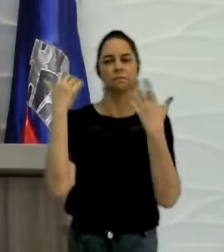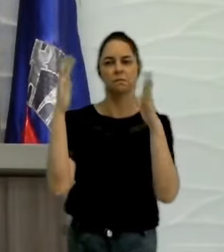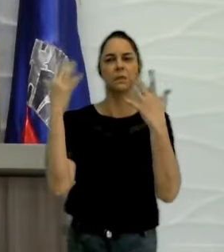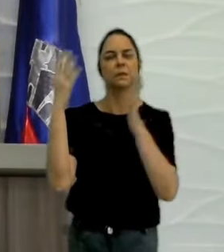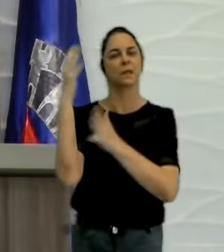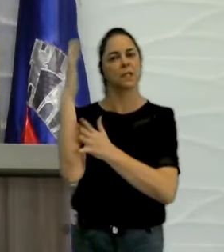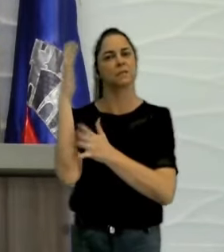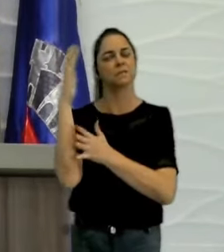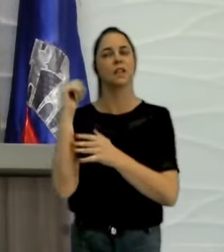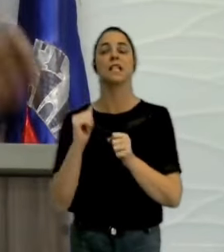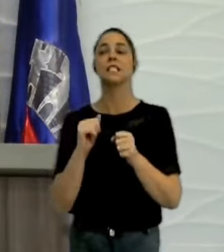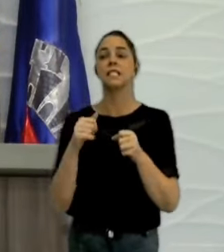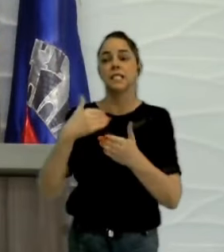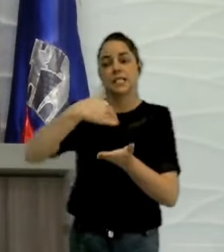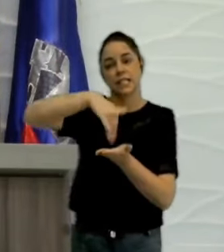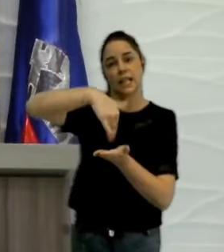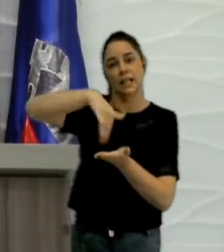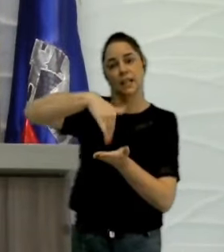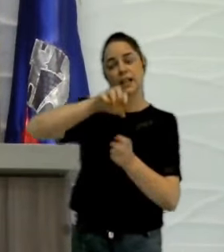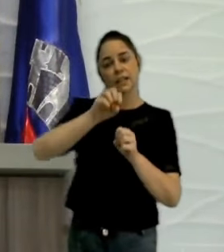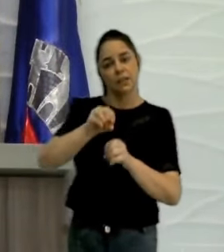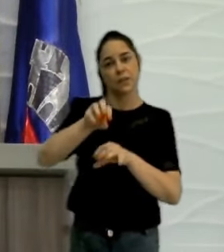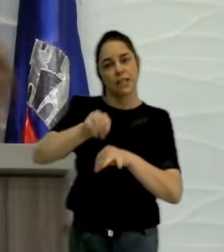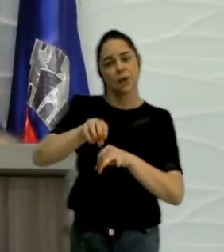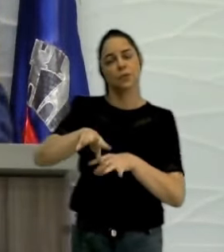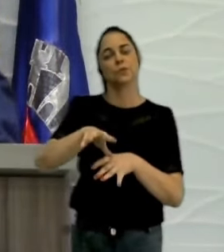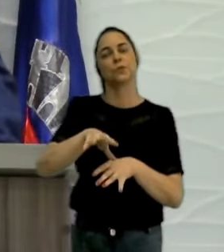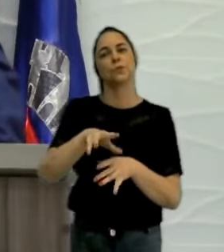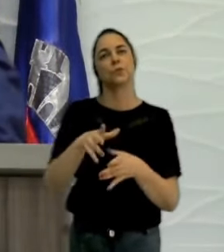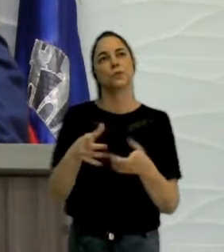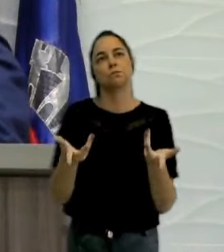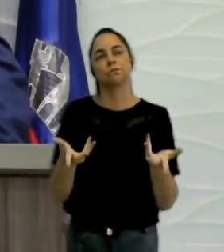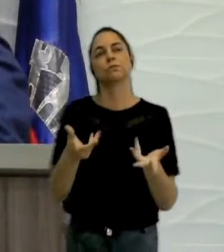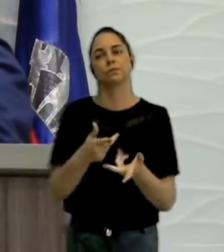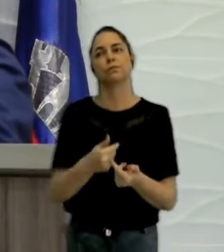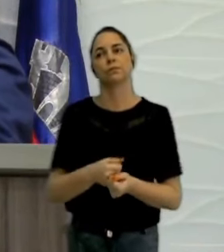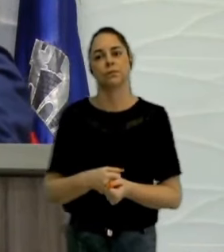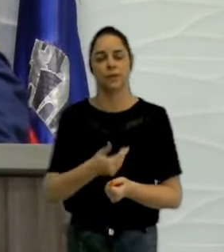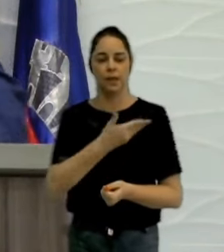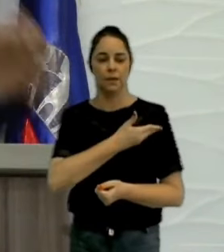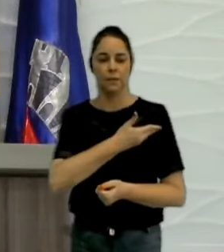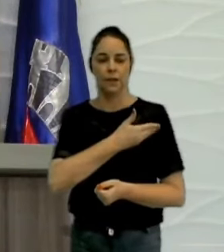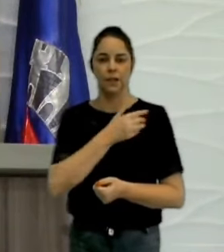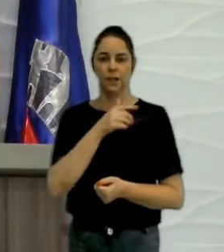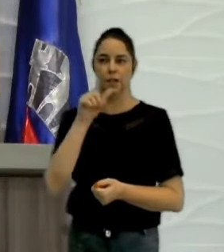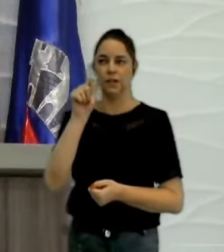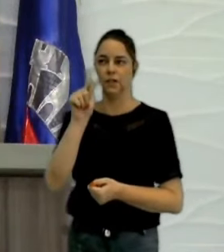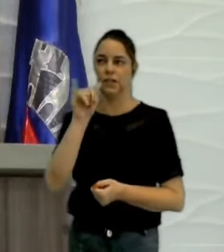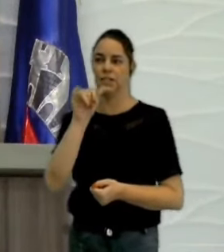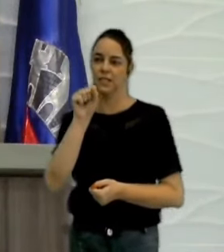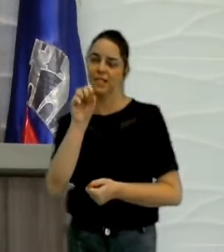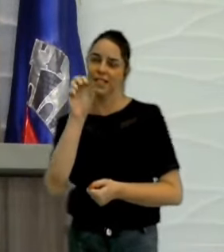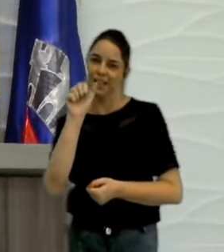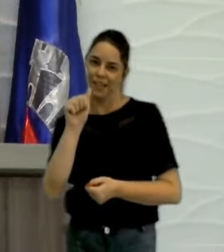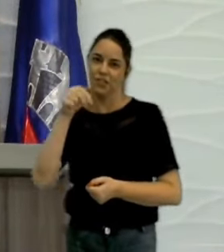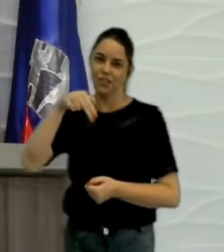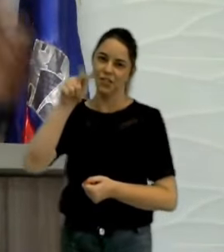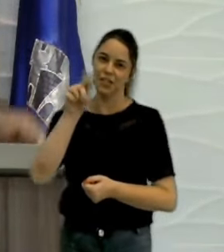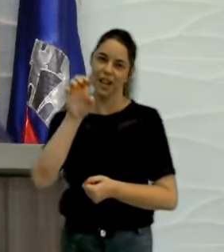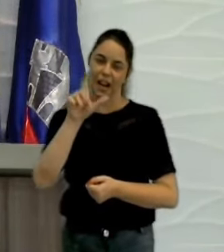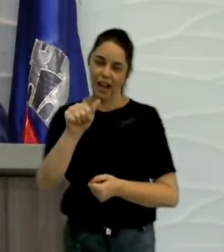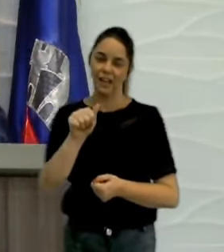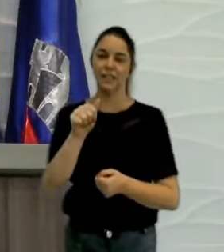a Secretaria de Educação, a nossa amiga Lisângela, que fez um